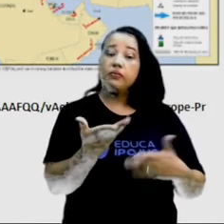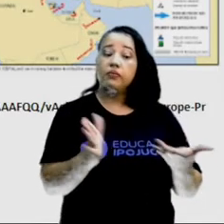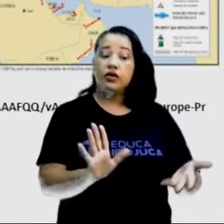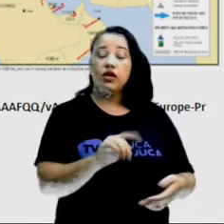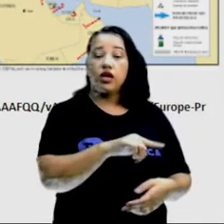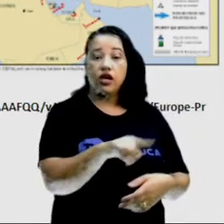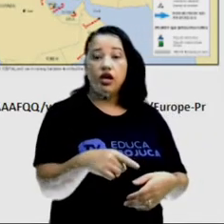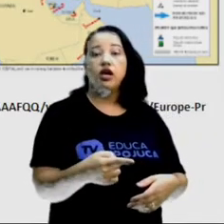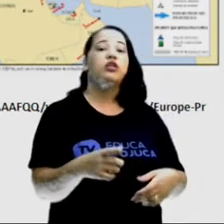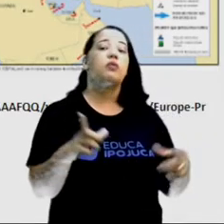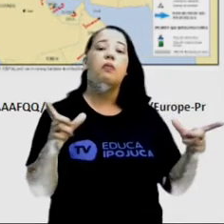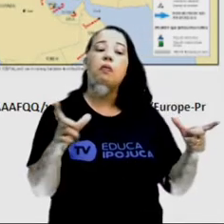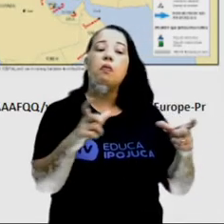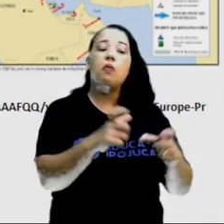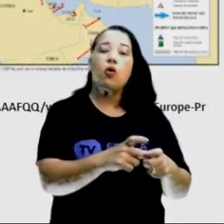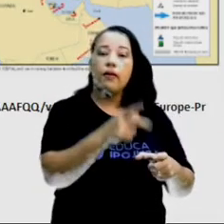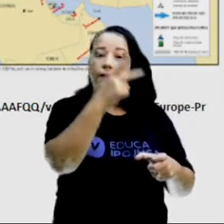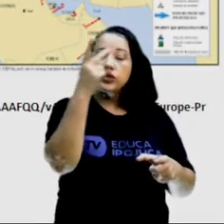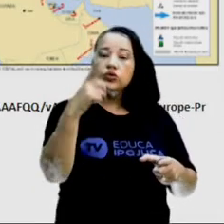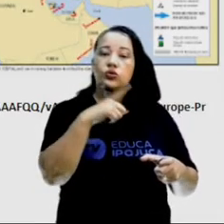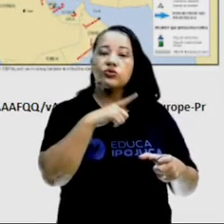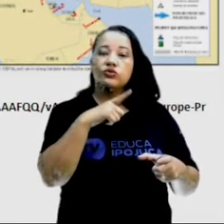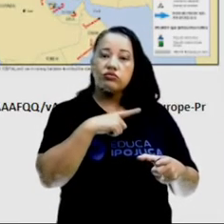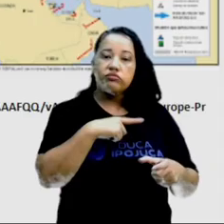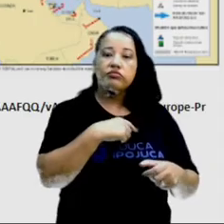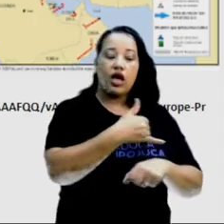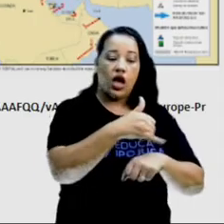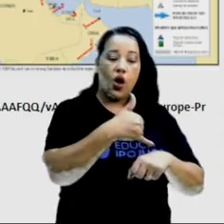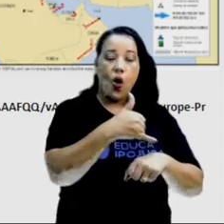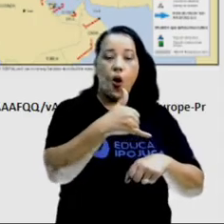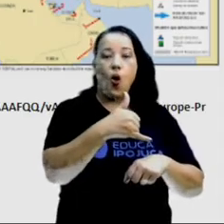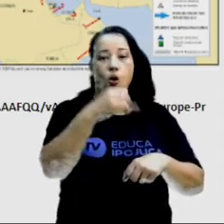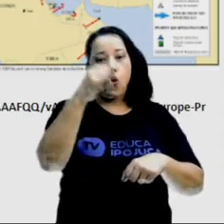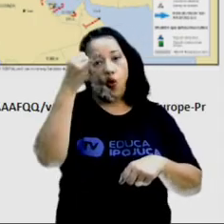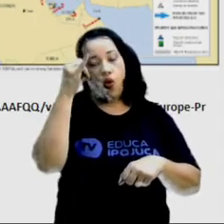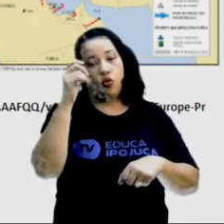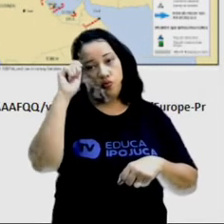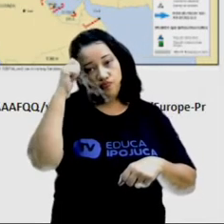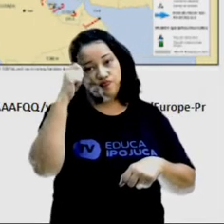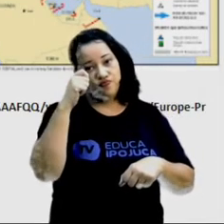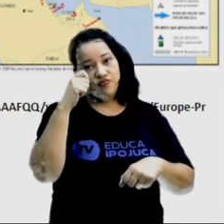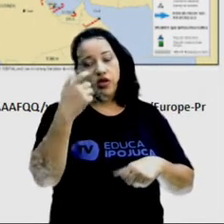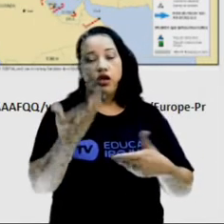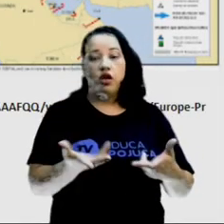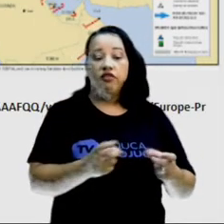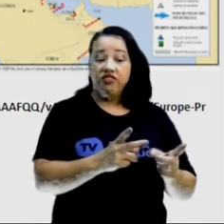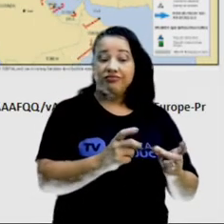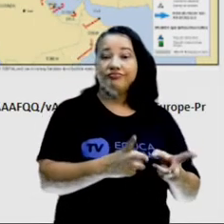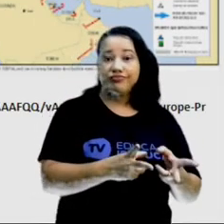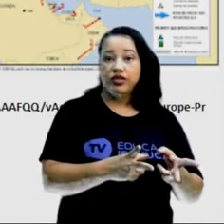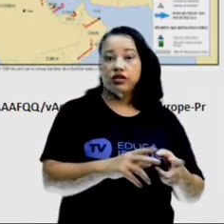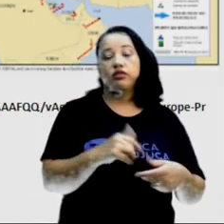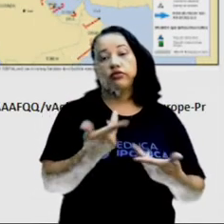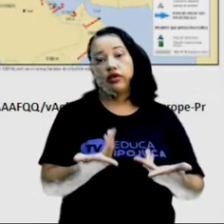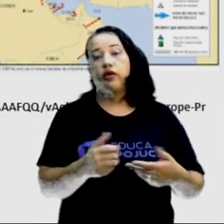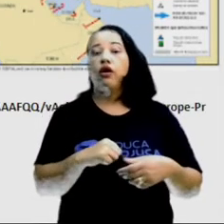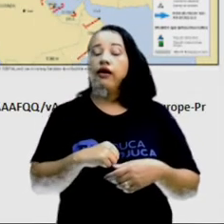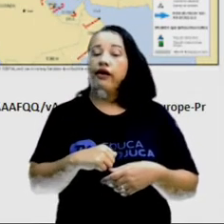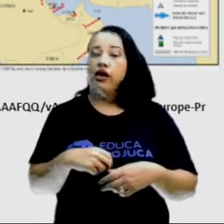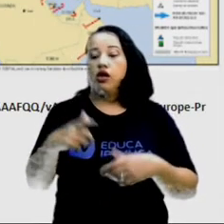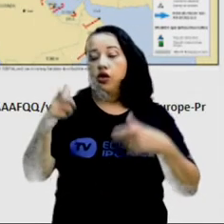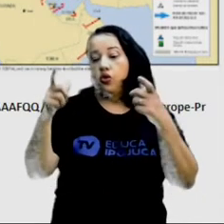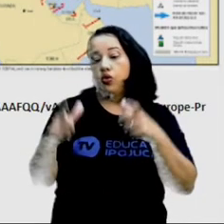de petróleo e gás natural. A maior parte do gás utilizado na Europa vem da Rússia,